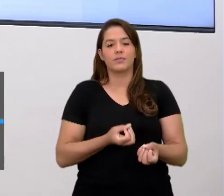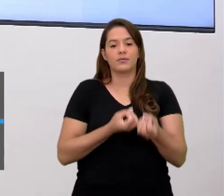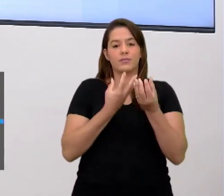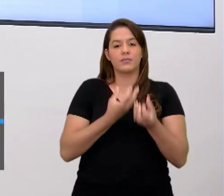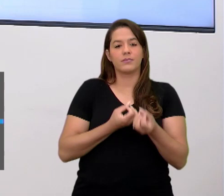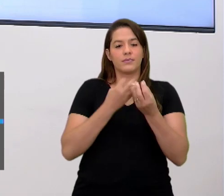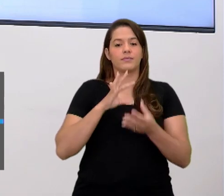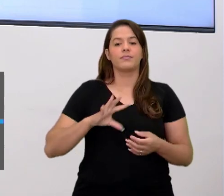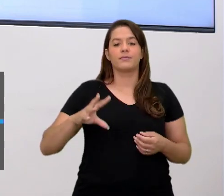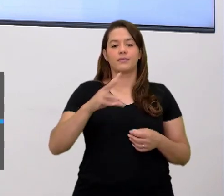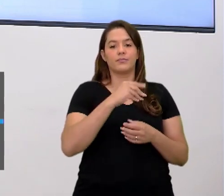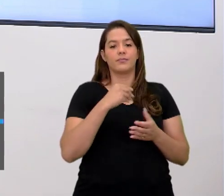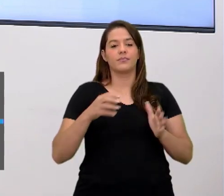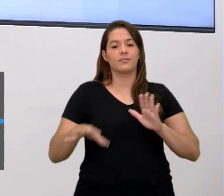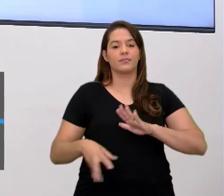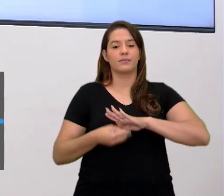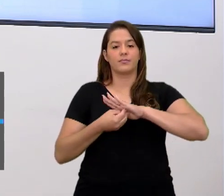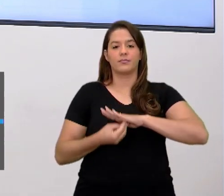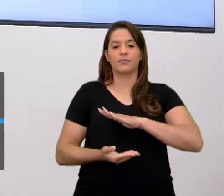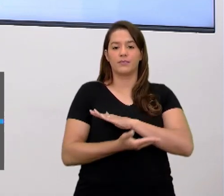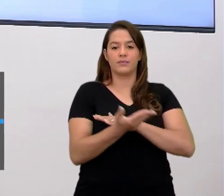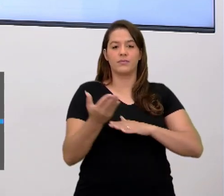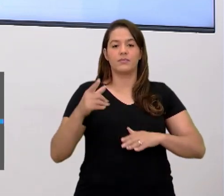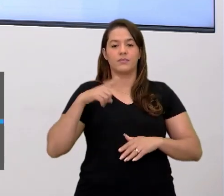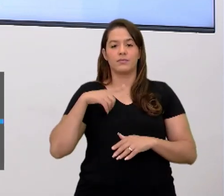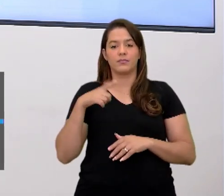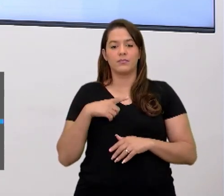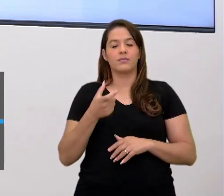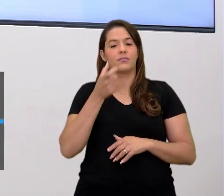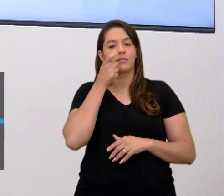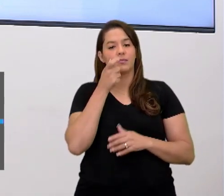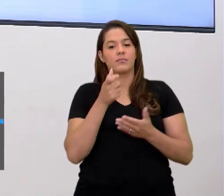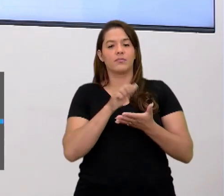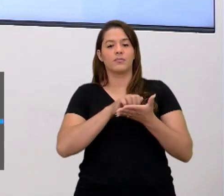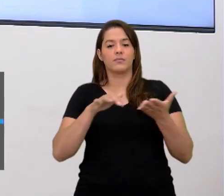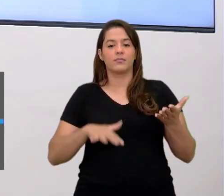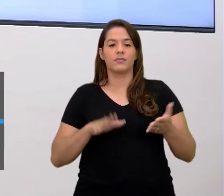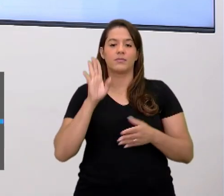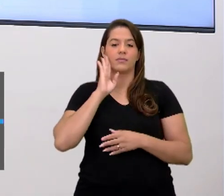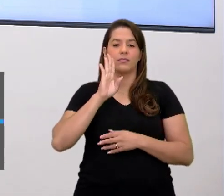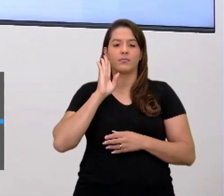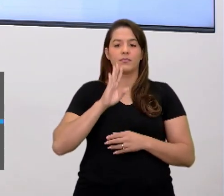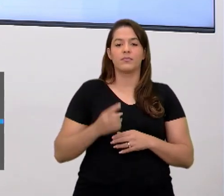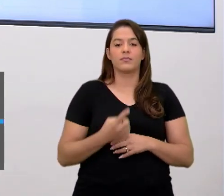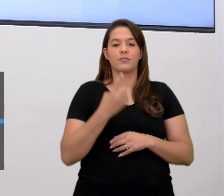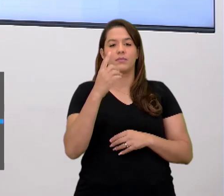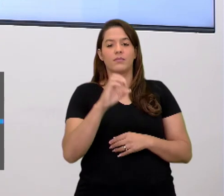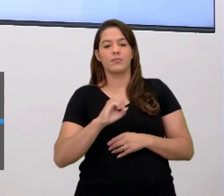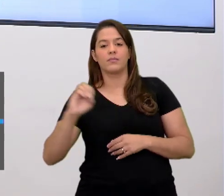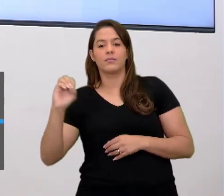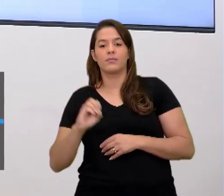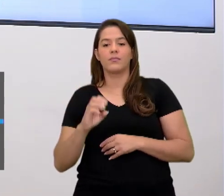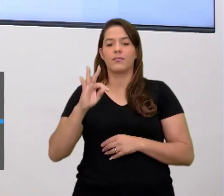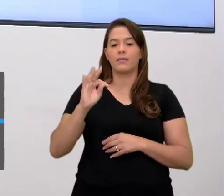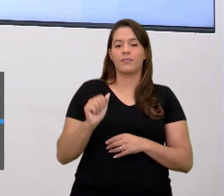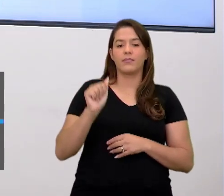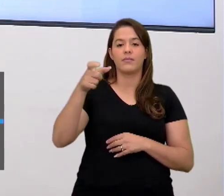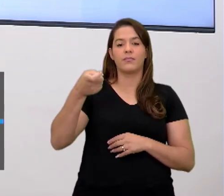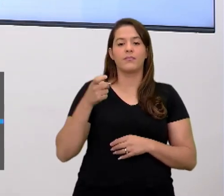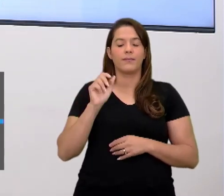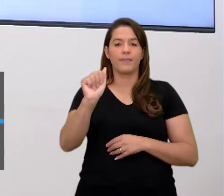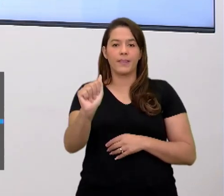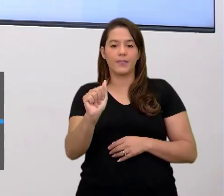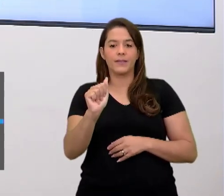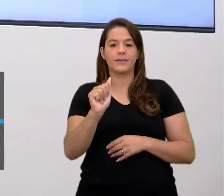estão aí no material de vocês, tá ok? Mas isso que o professor Alexandre falou é interessante. Eu quero saber a taxa de